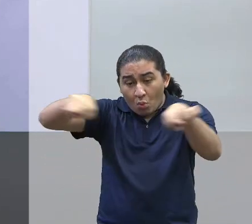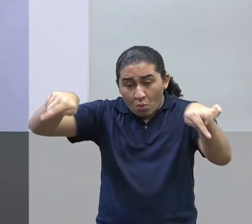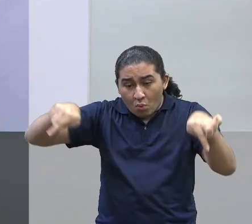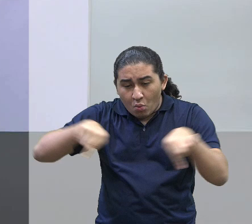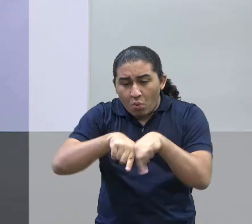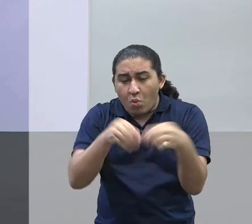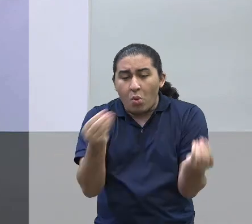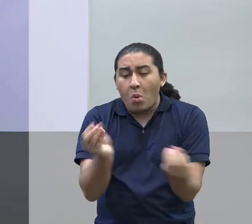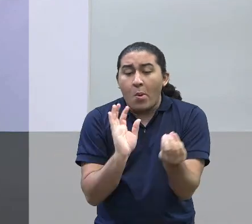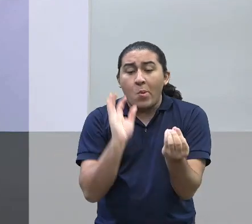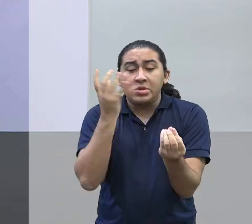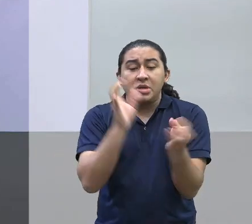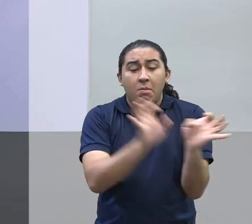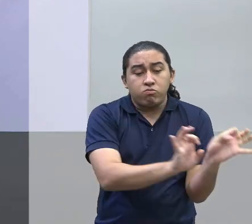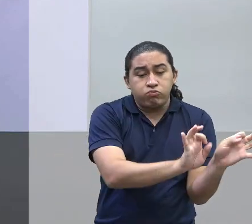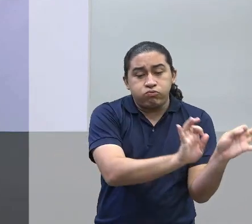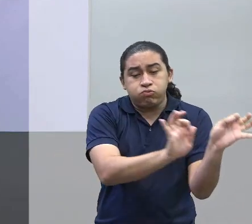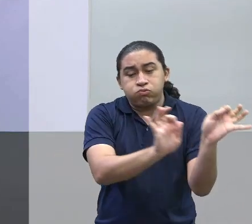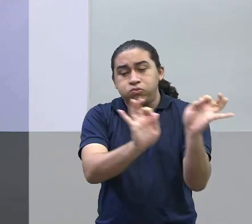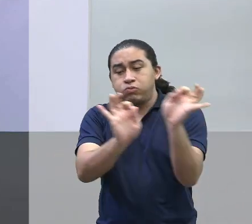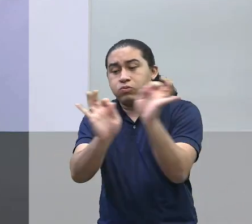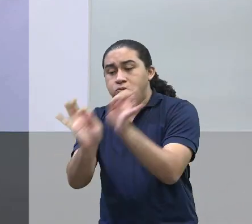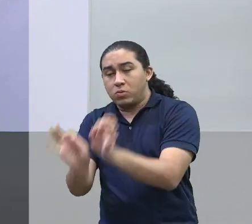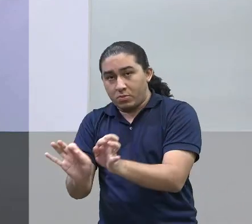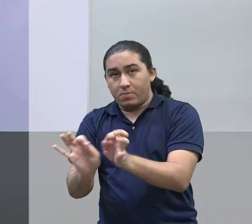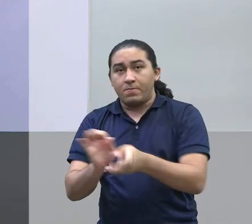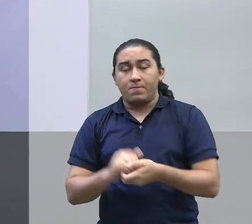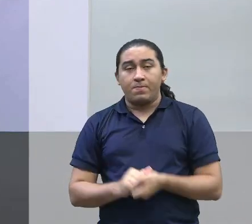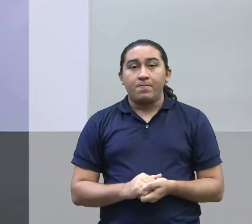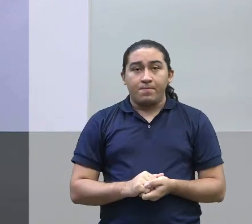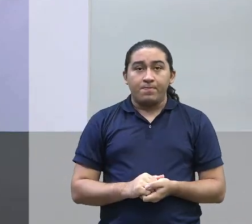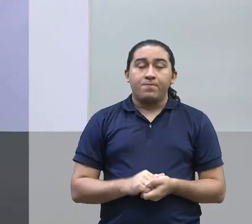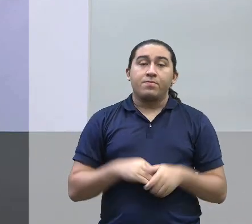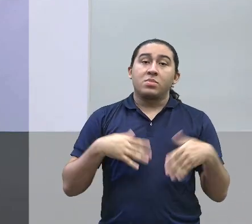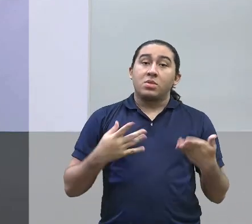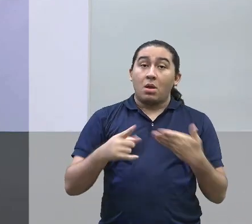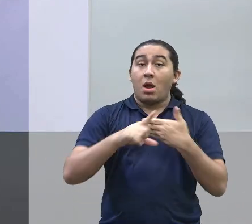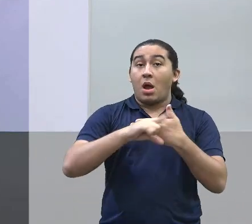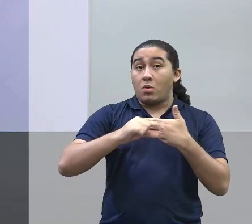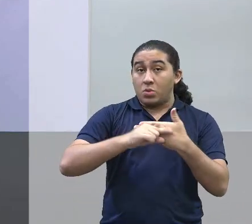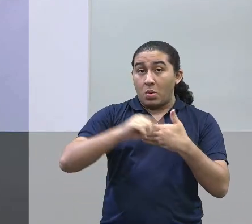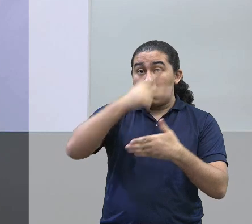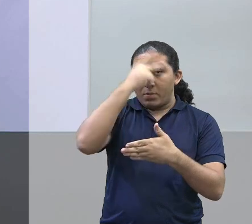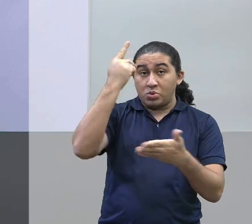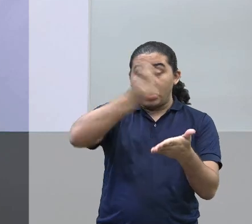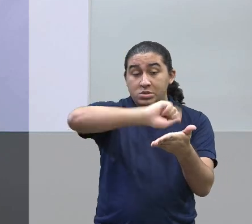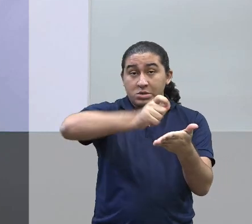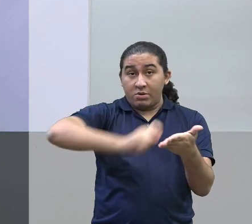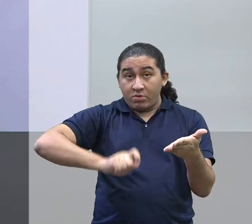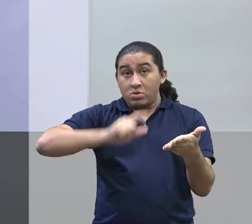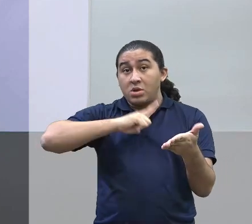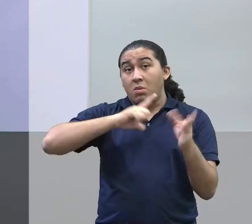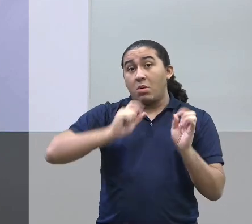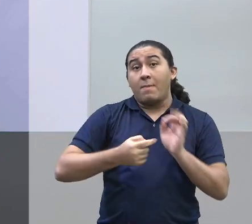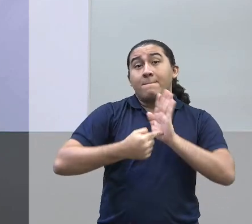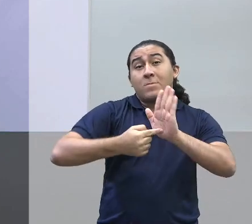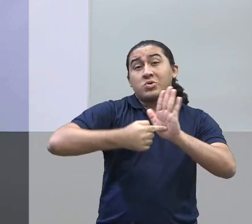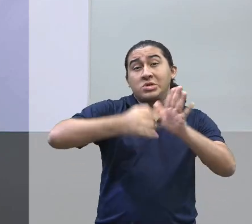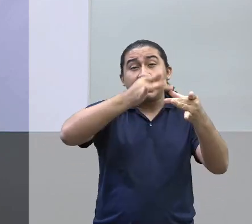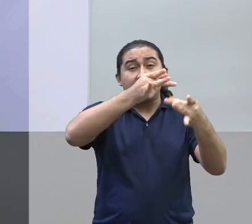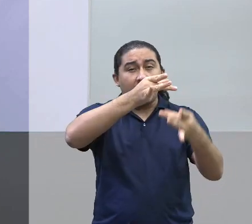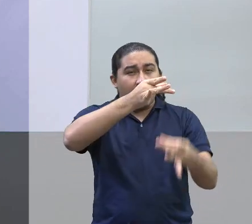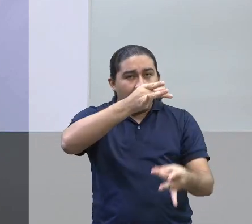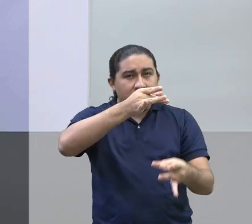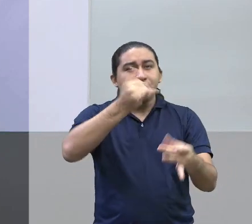como aconteceu esse fato. Então, o autor da notícia, ele vai trazer